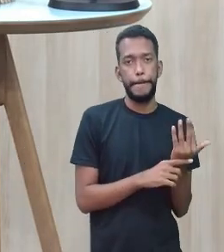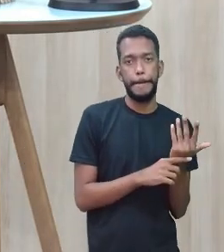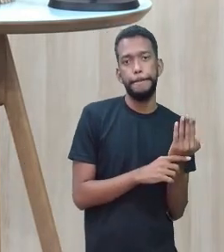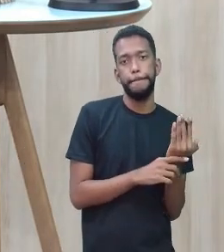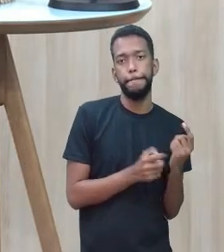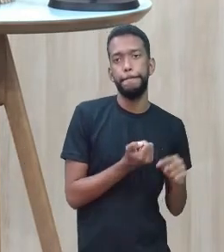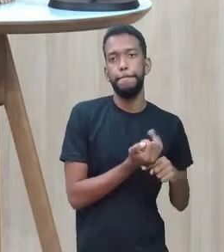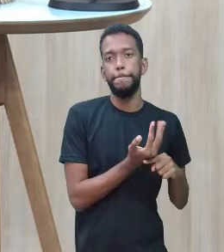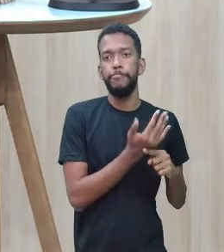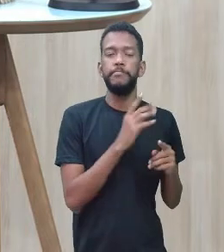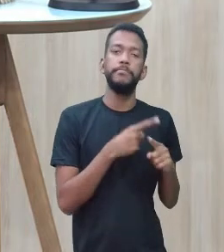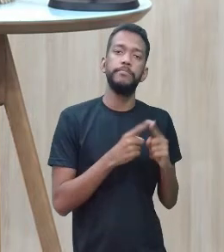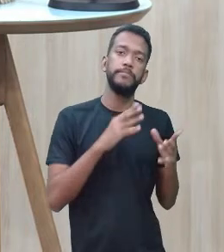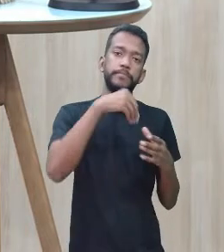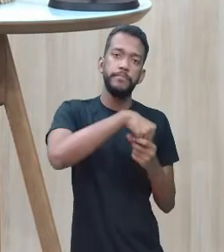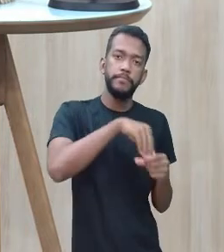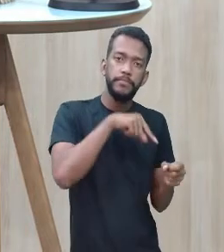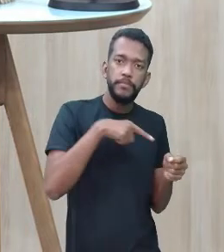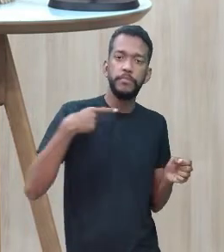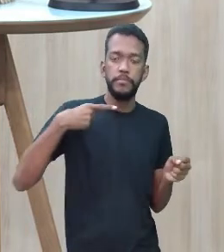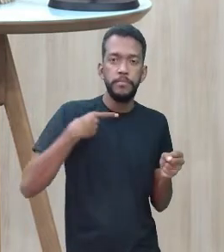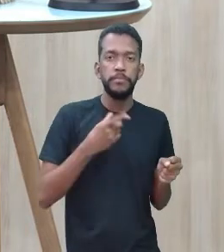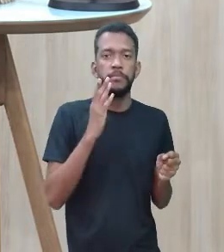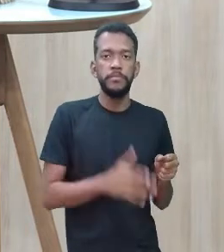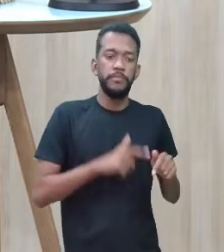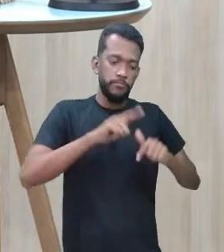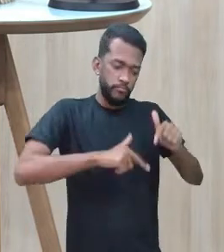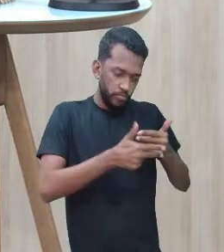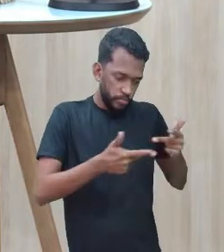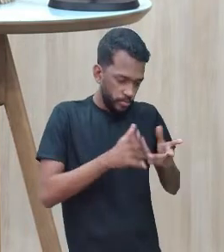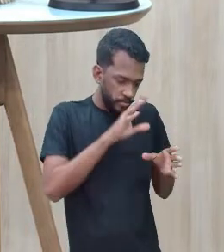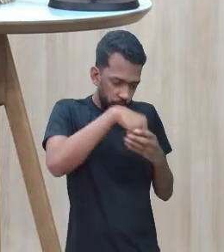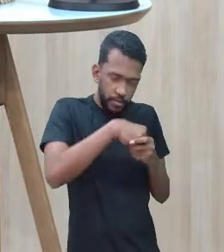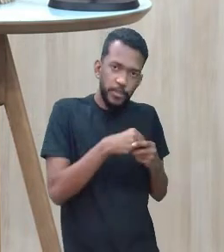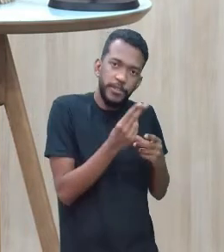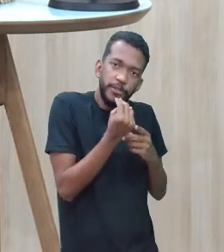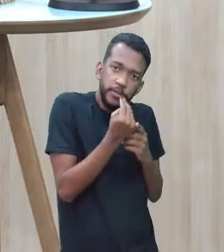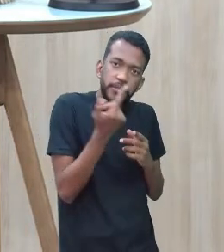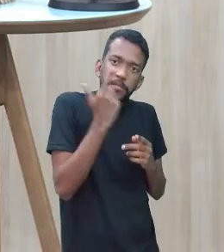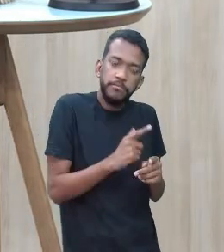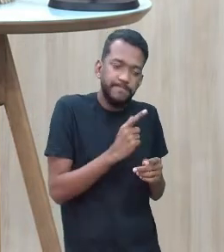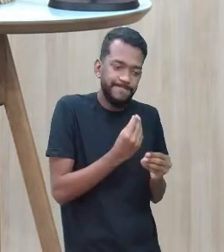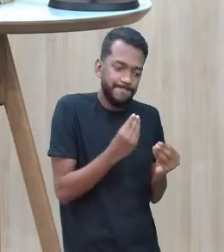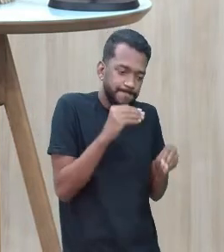oxigênio, mas dentro aí desse vegetal tem muita substância, muito nutriente